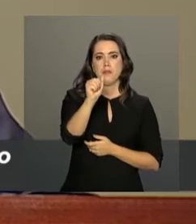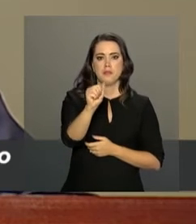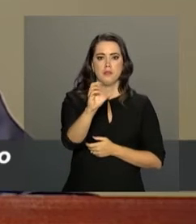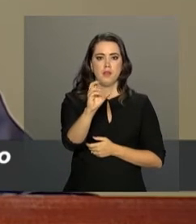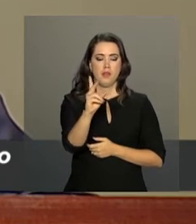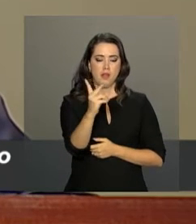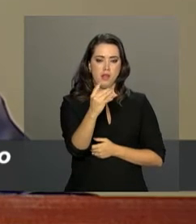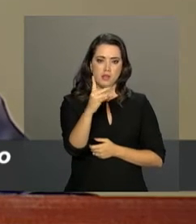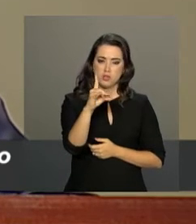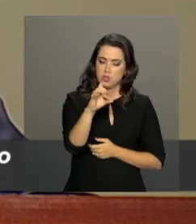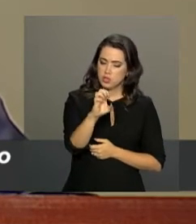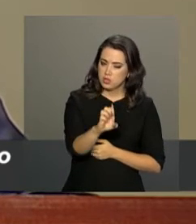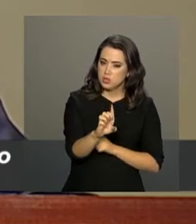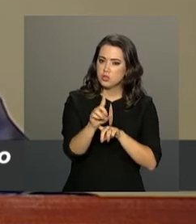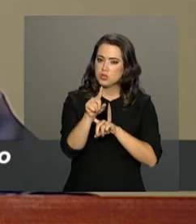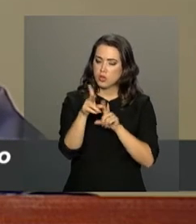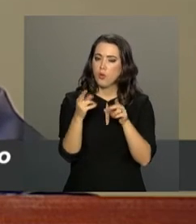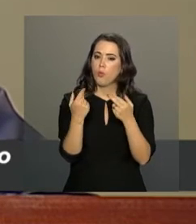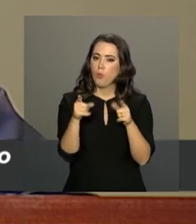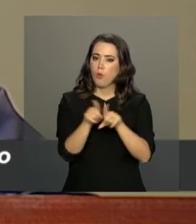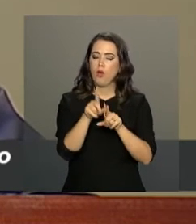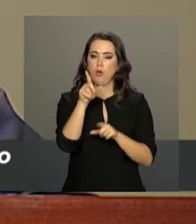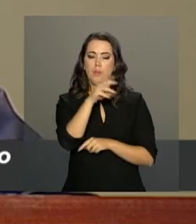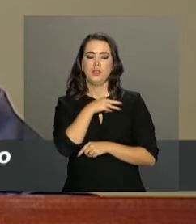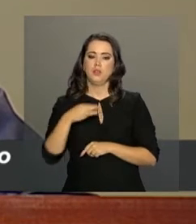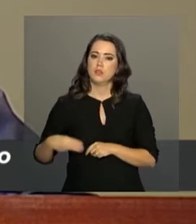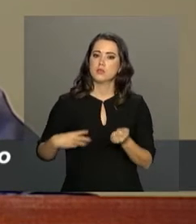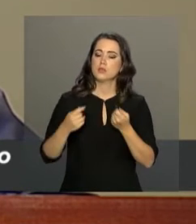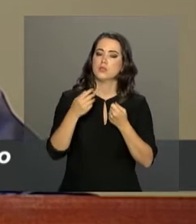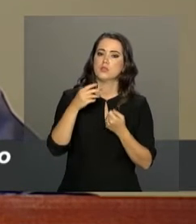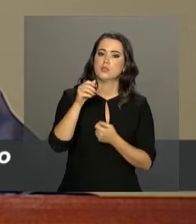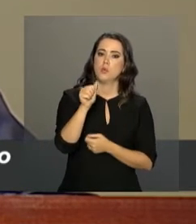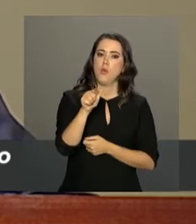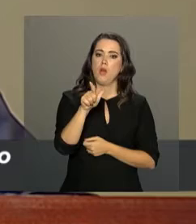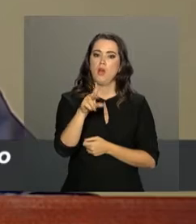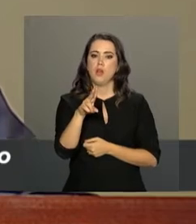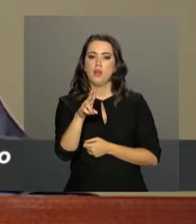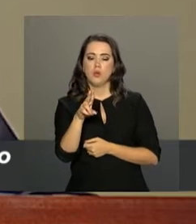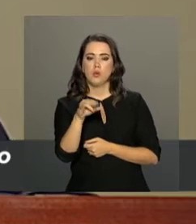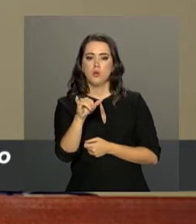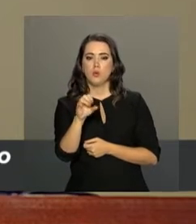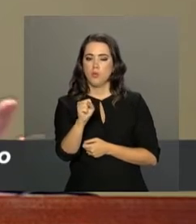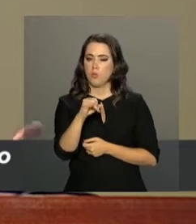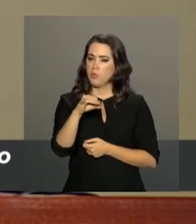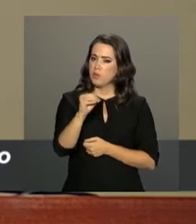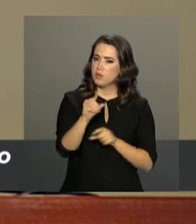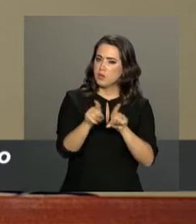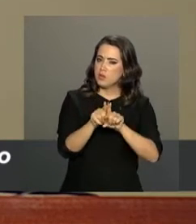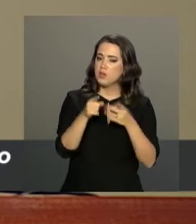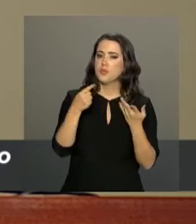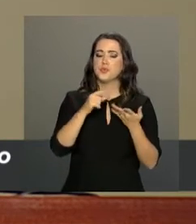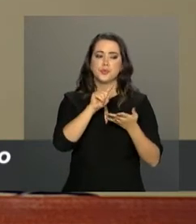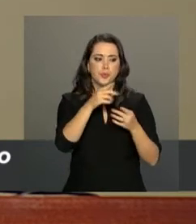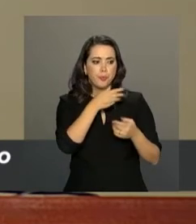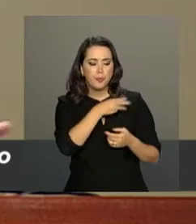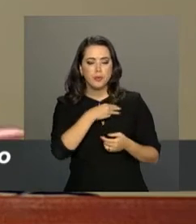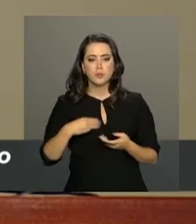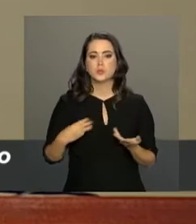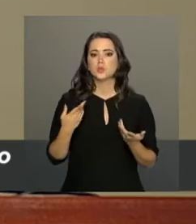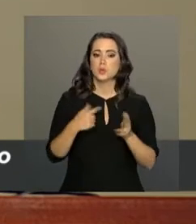aluízio igualmente relatado pelo guardian a revelam exatamente essa prosperidade é